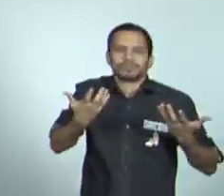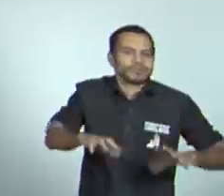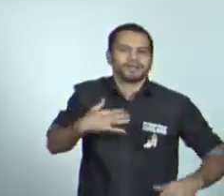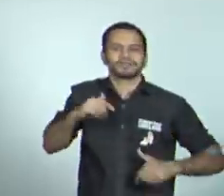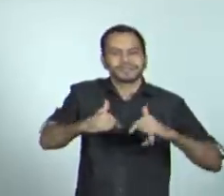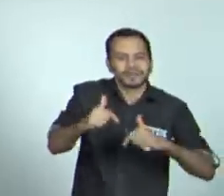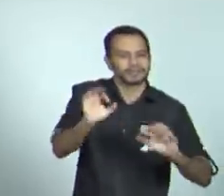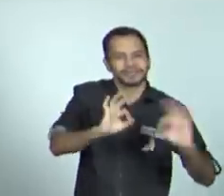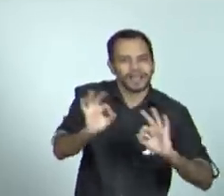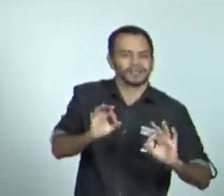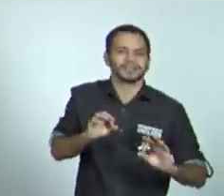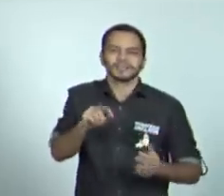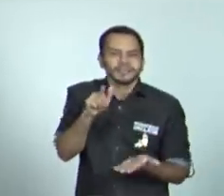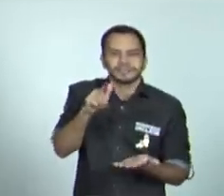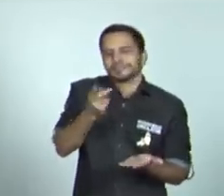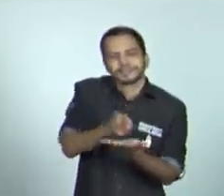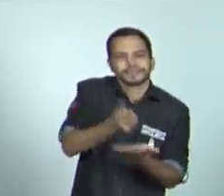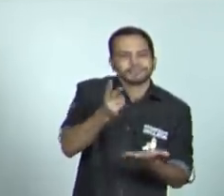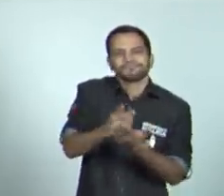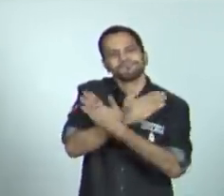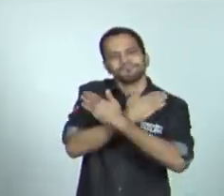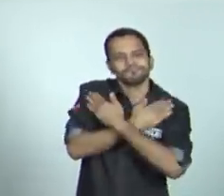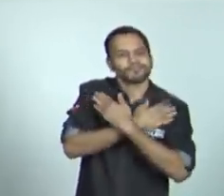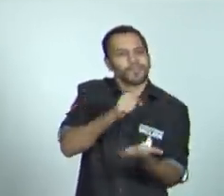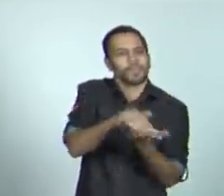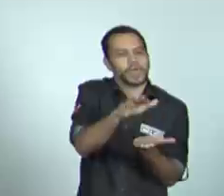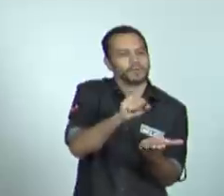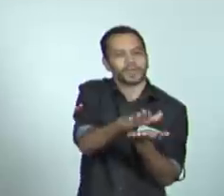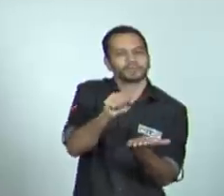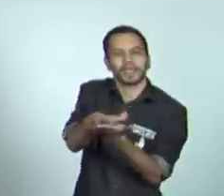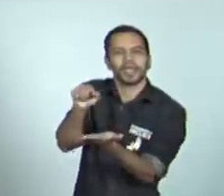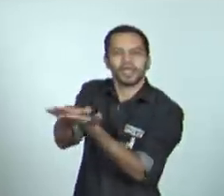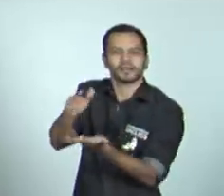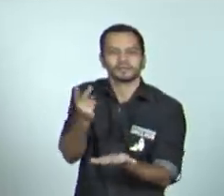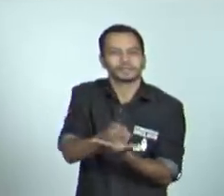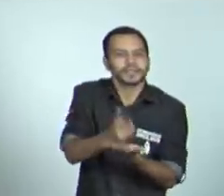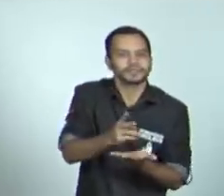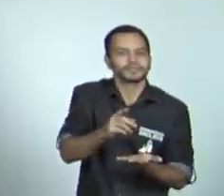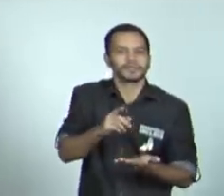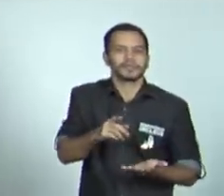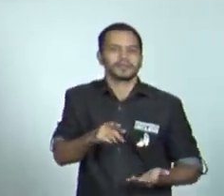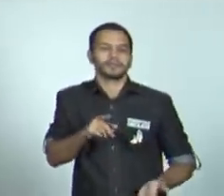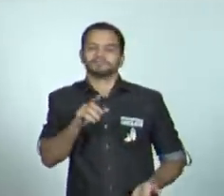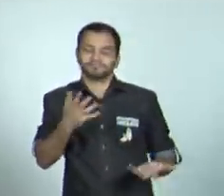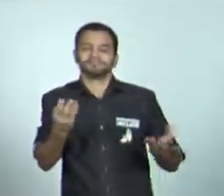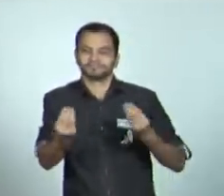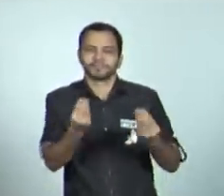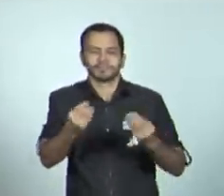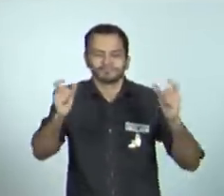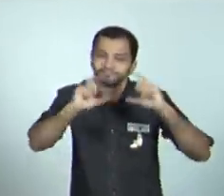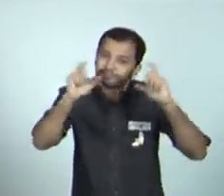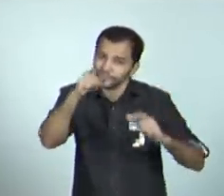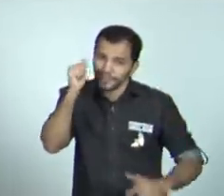emprego que ele para ele fica a cinco meses ele é mandado embora e você não acredita que foi mandado embora porque ele é tão bom que o pessoal fica com inveja dele é